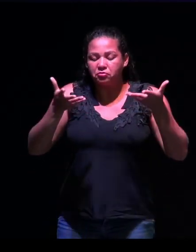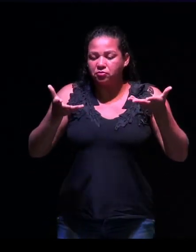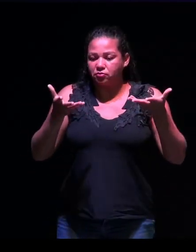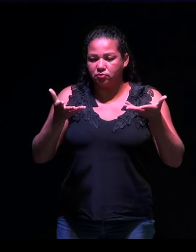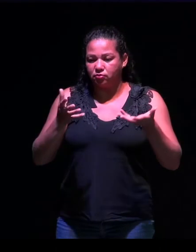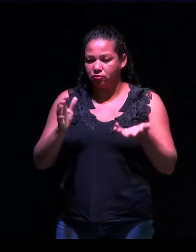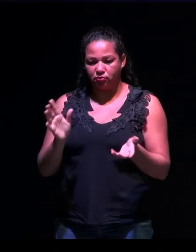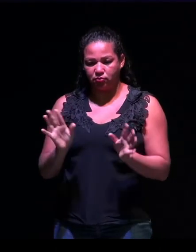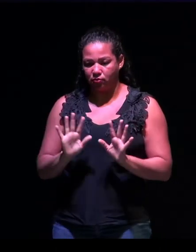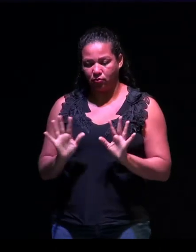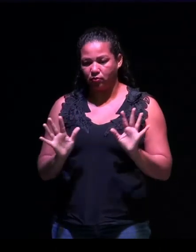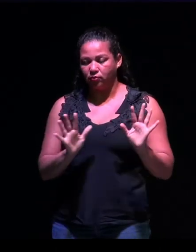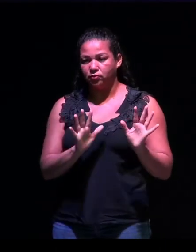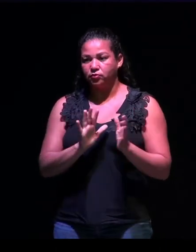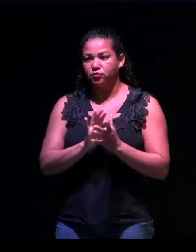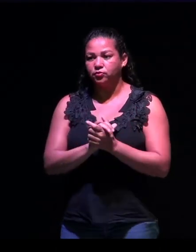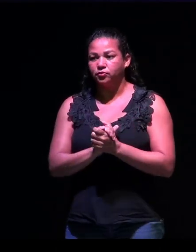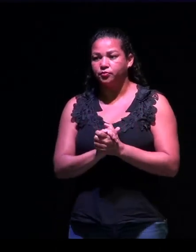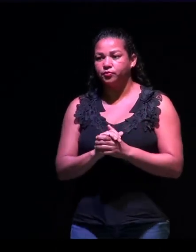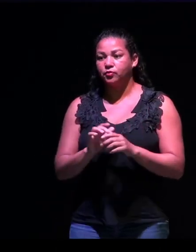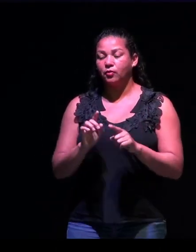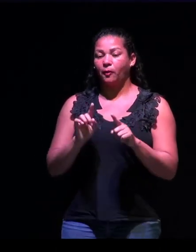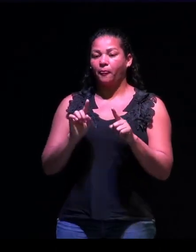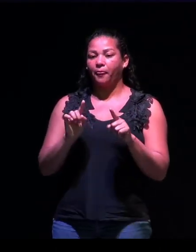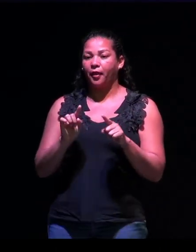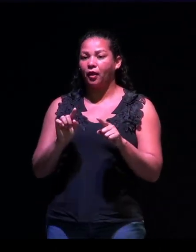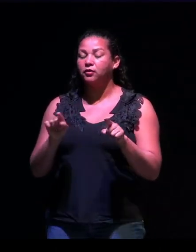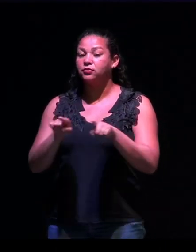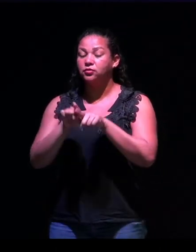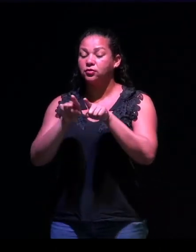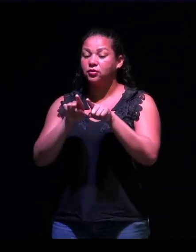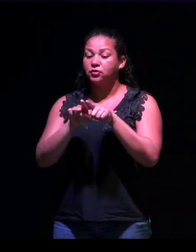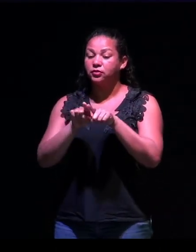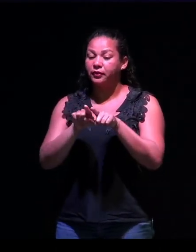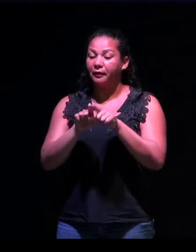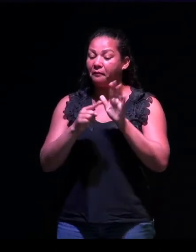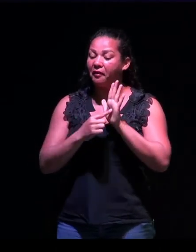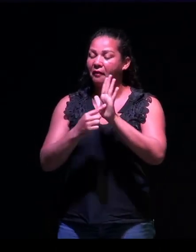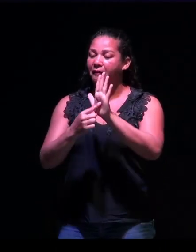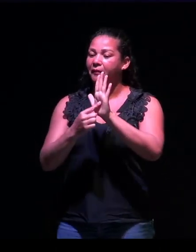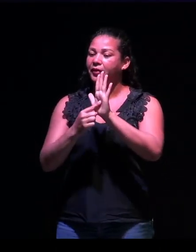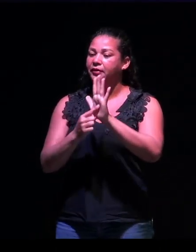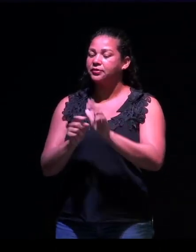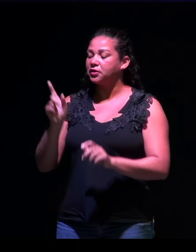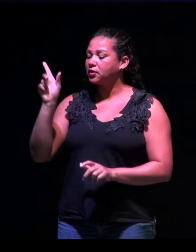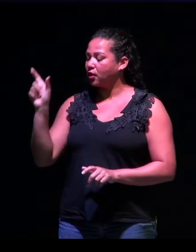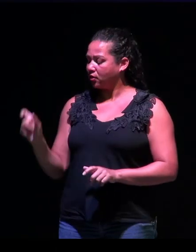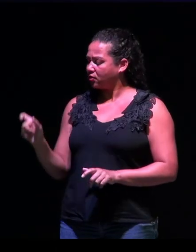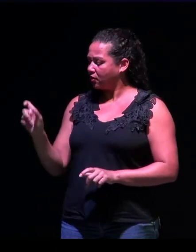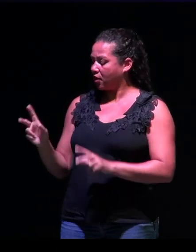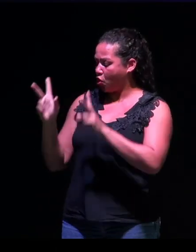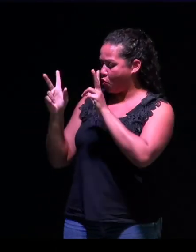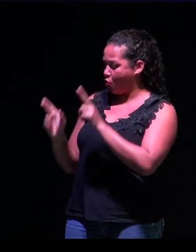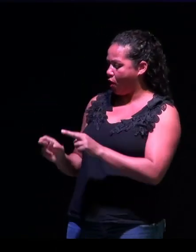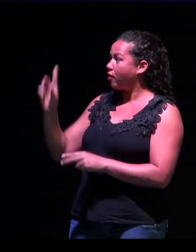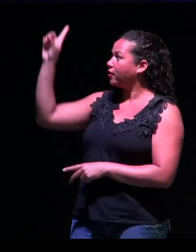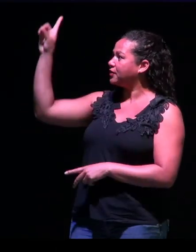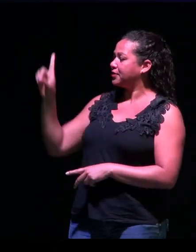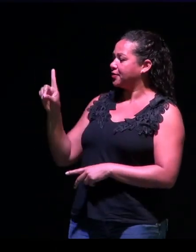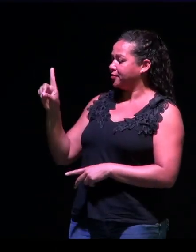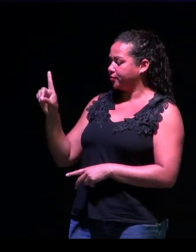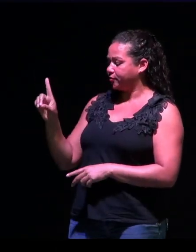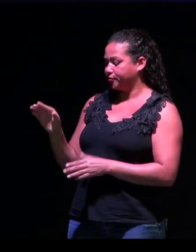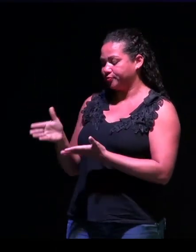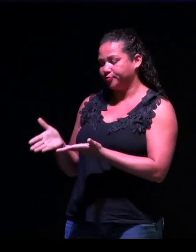Deus, isso é no templo, e apresentar-se como se fosse o próprio Deus. Vocês não